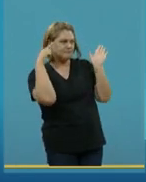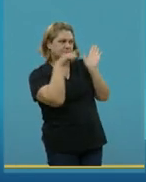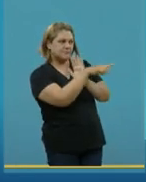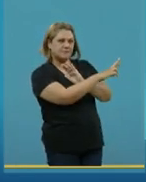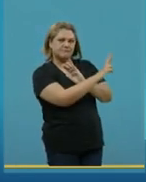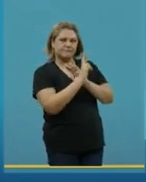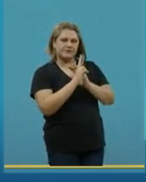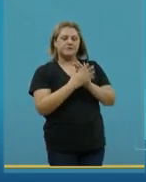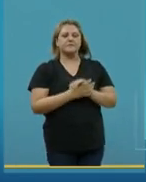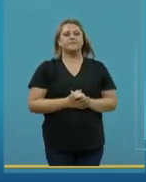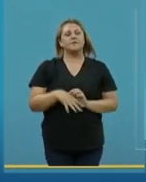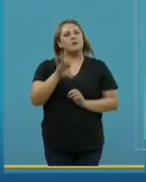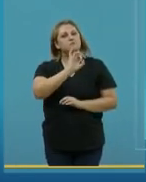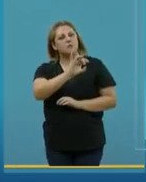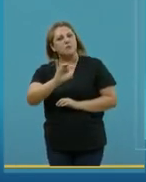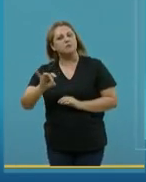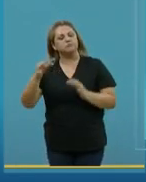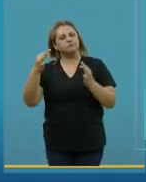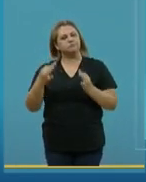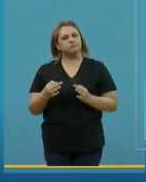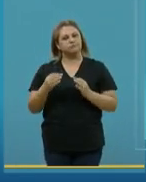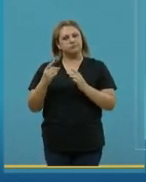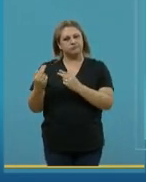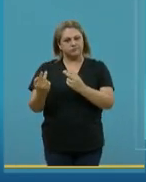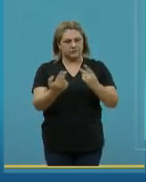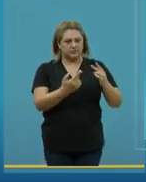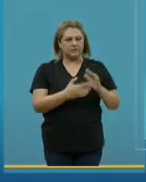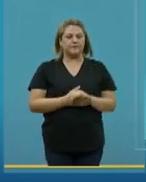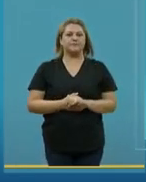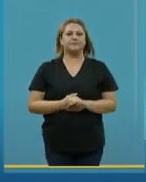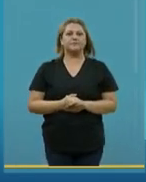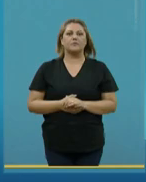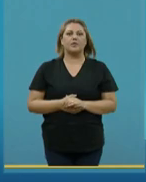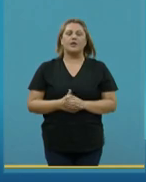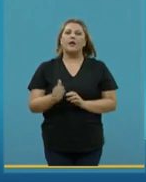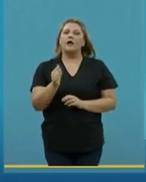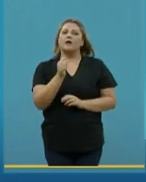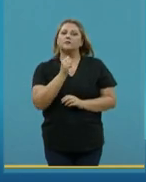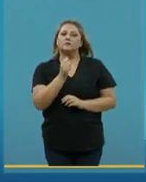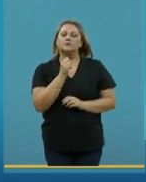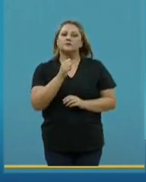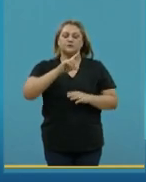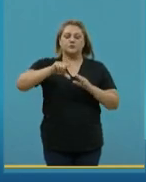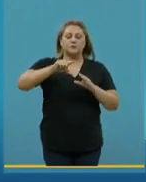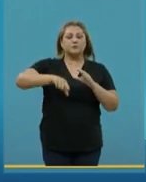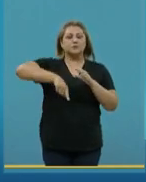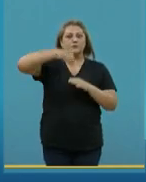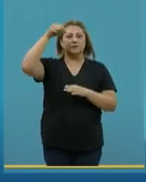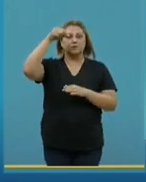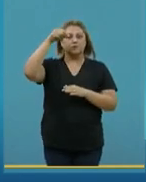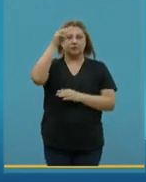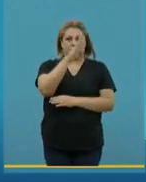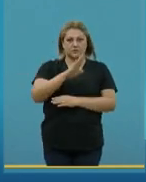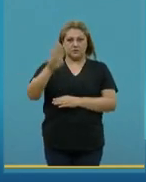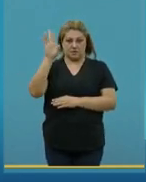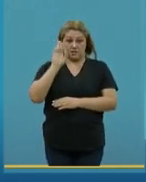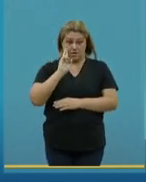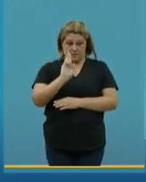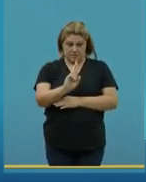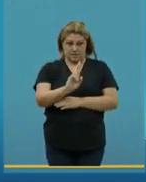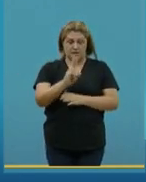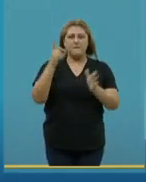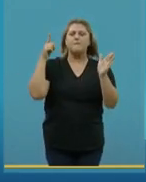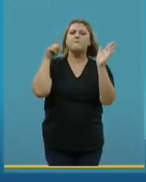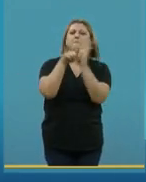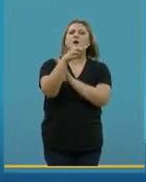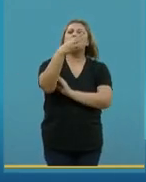definida pela organização do debate o mediador vai sortear o candidato que irá responder a pergunta será feita em 30